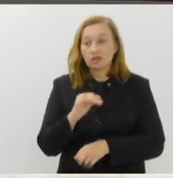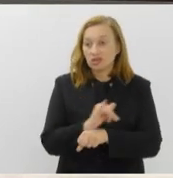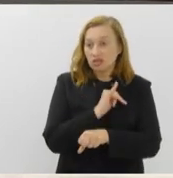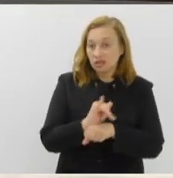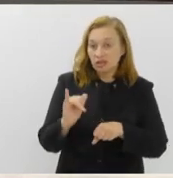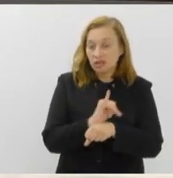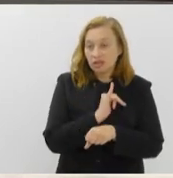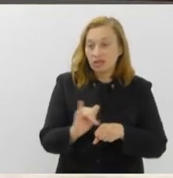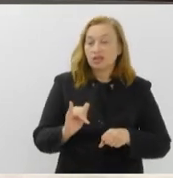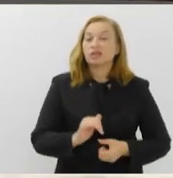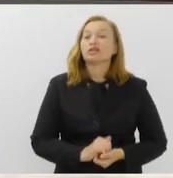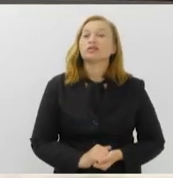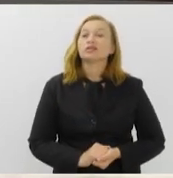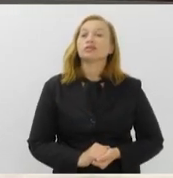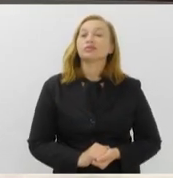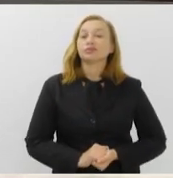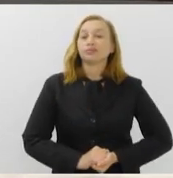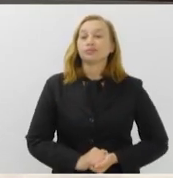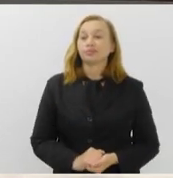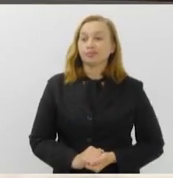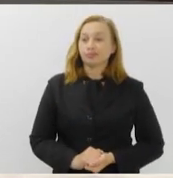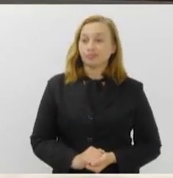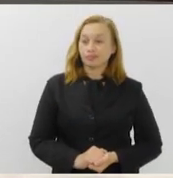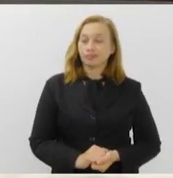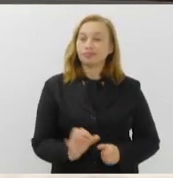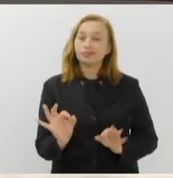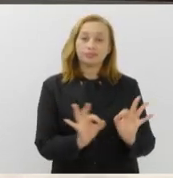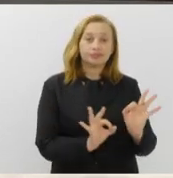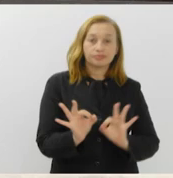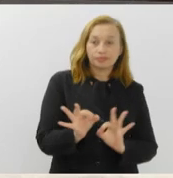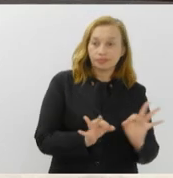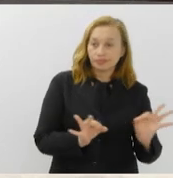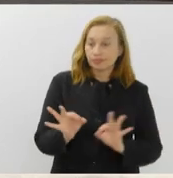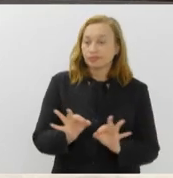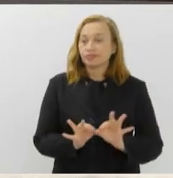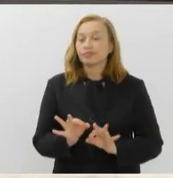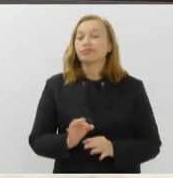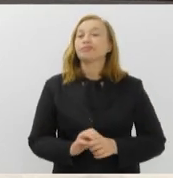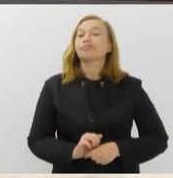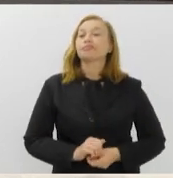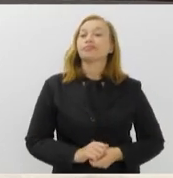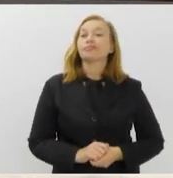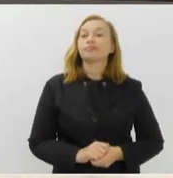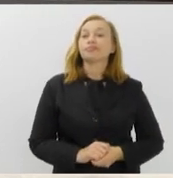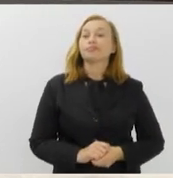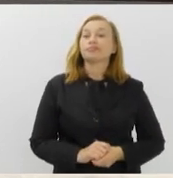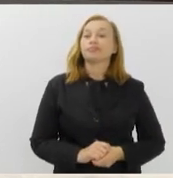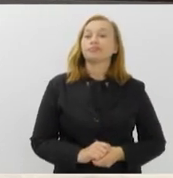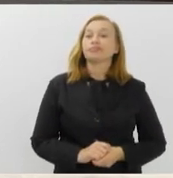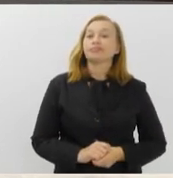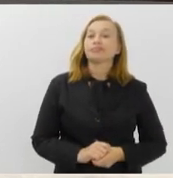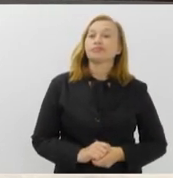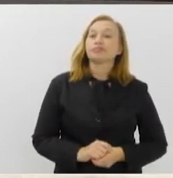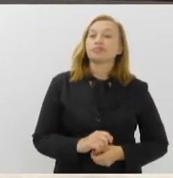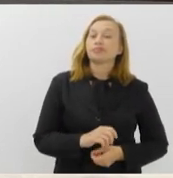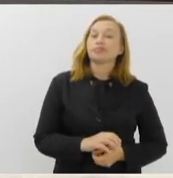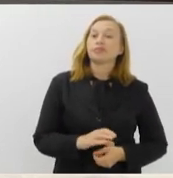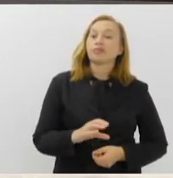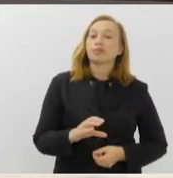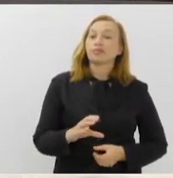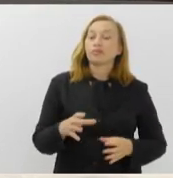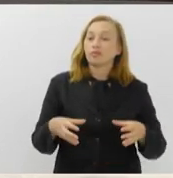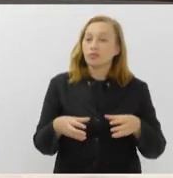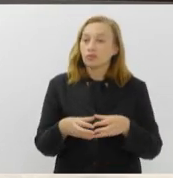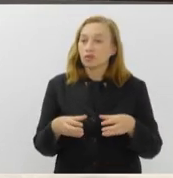né? A partir das suas organizações, a partir das cooperativas, a partir